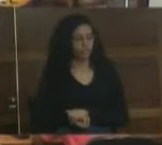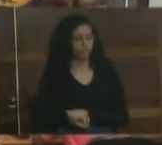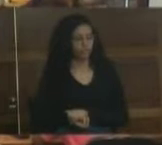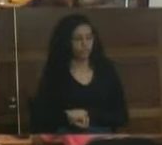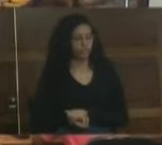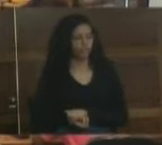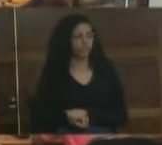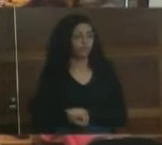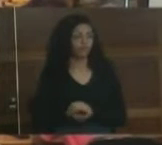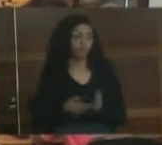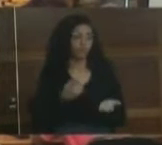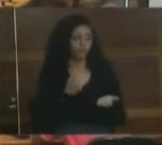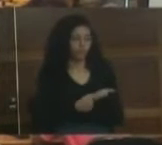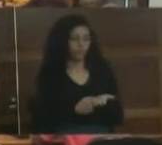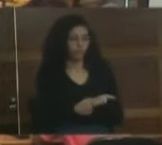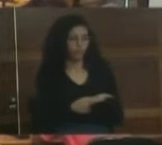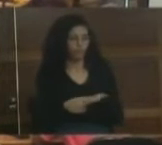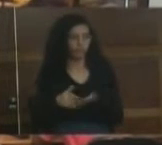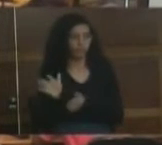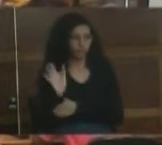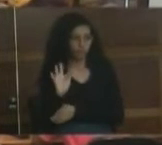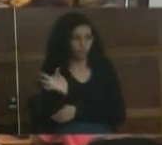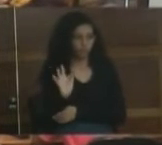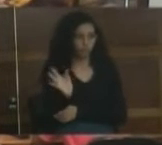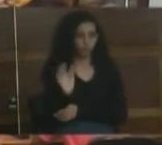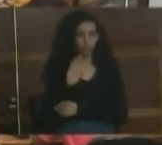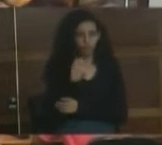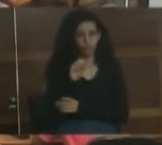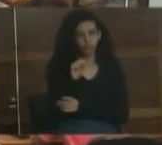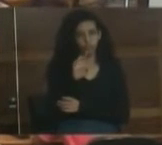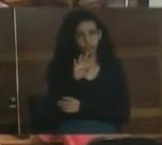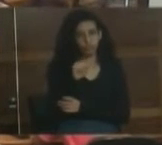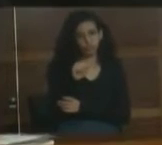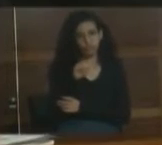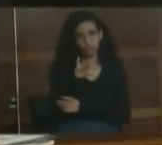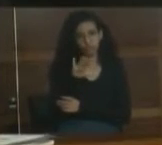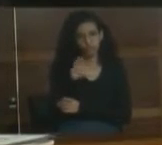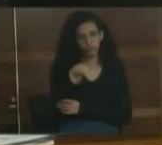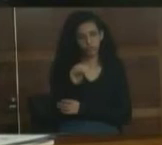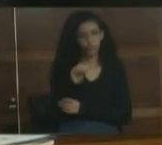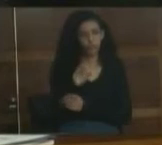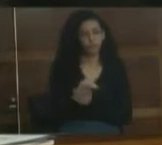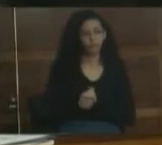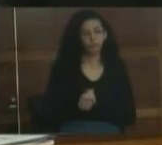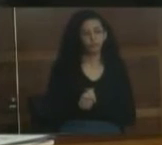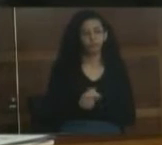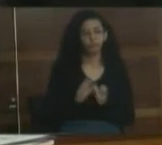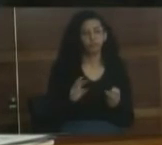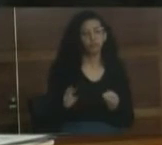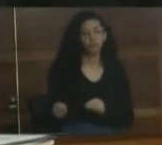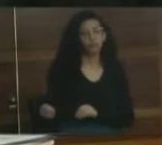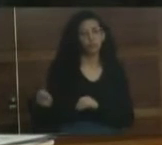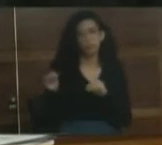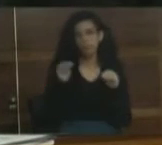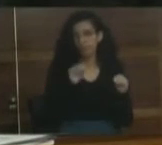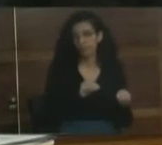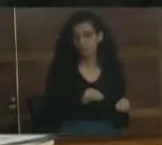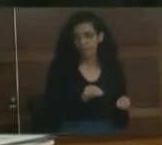e isso é o convênio com a universidade estácio de sá aonde ela repassa